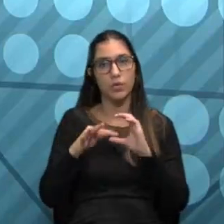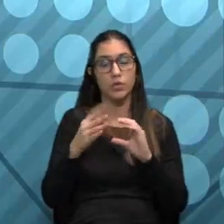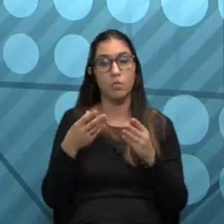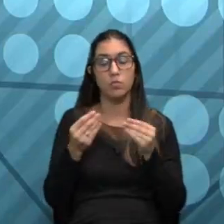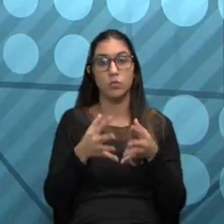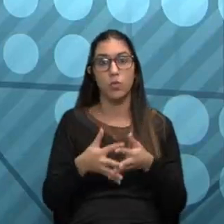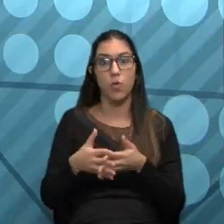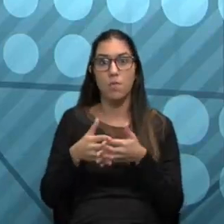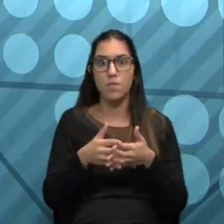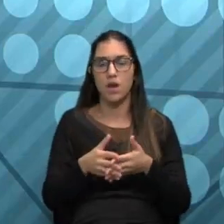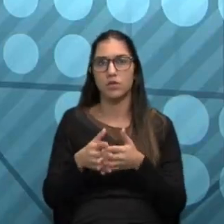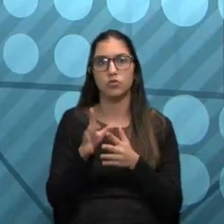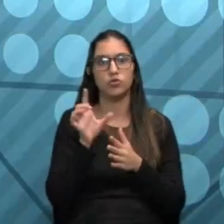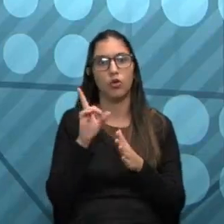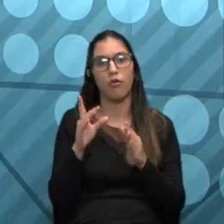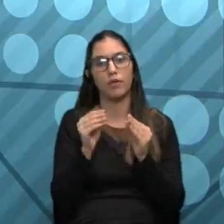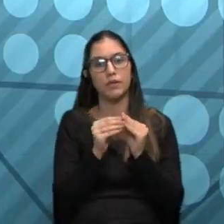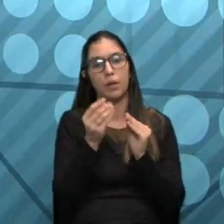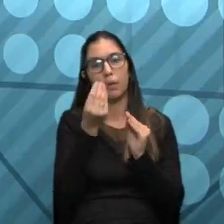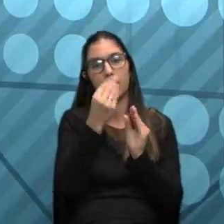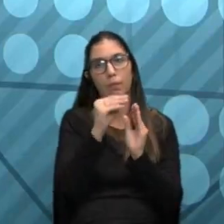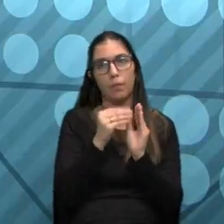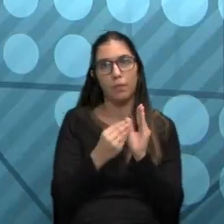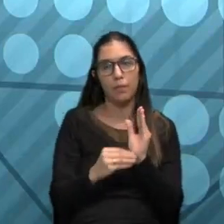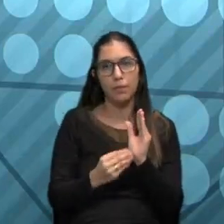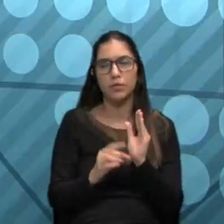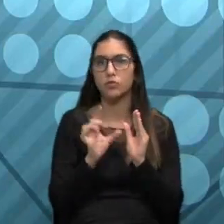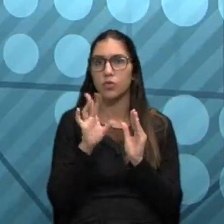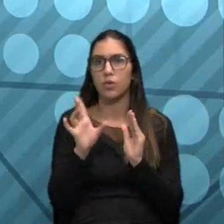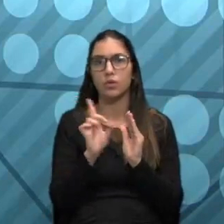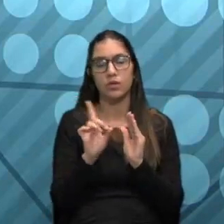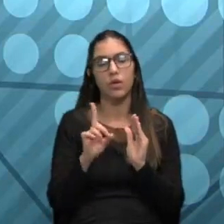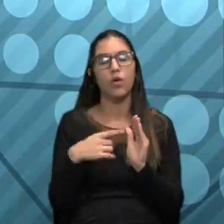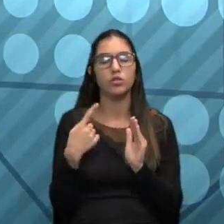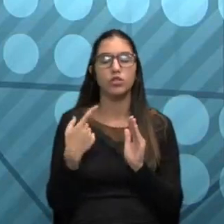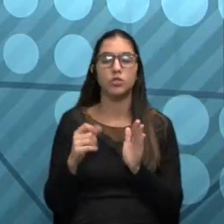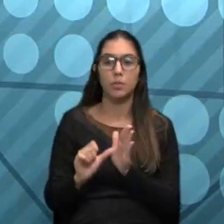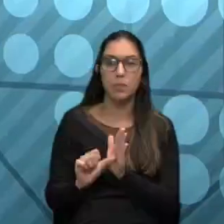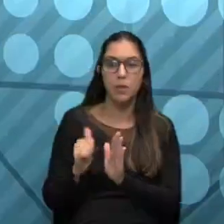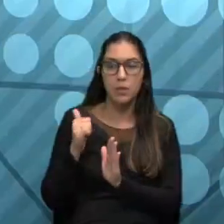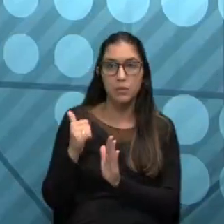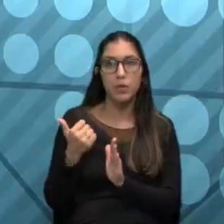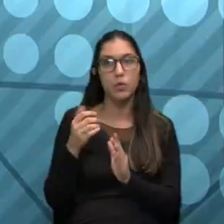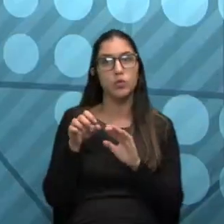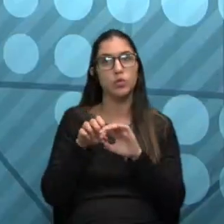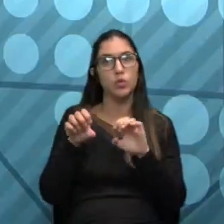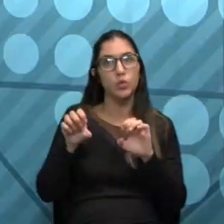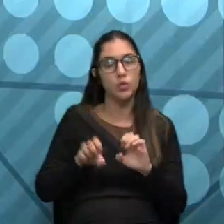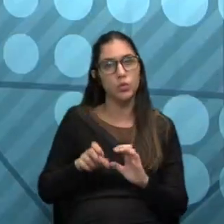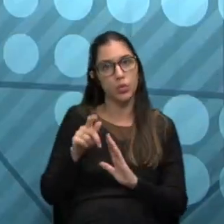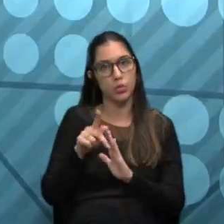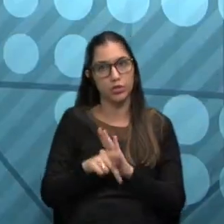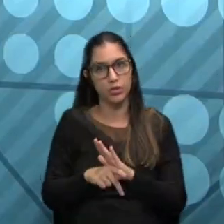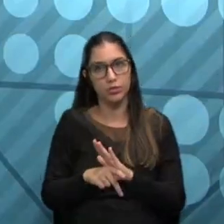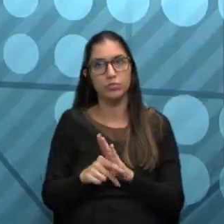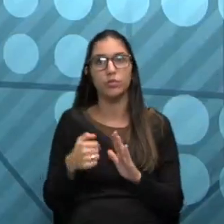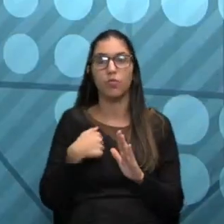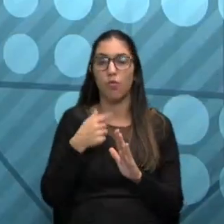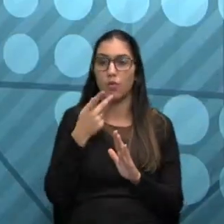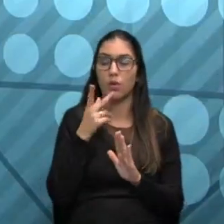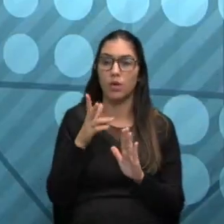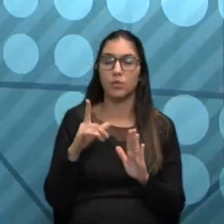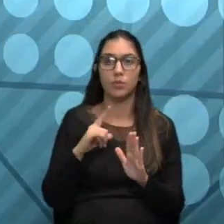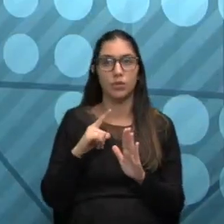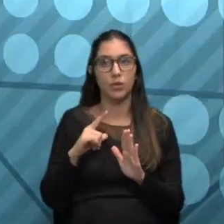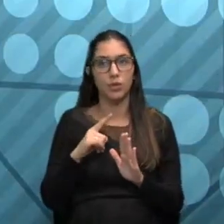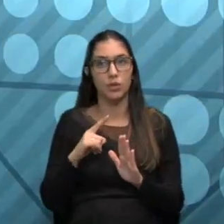ele não envolve só eu elencar quais são os dispositivos. Aqui a gente vai primeiro estruturar o projeto. Eu vou falar, ó, eu